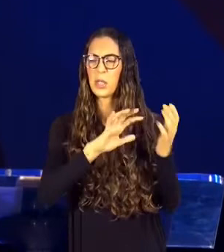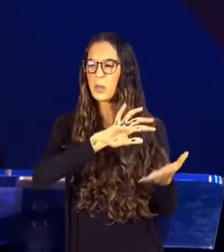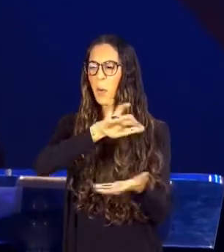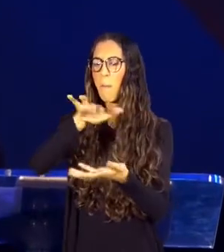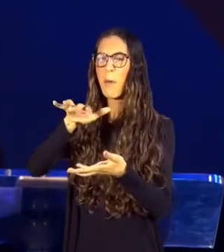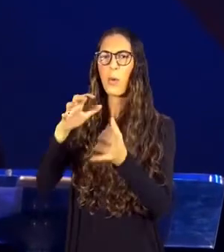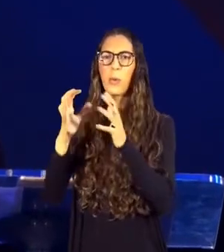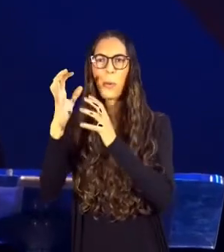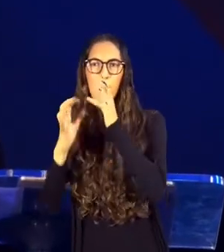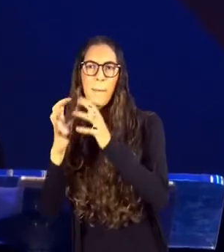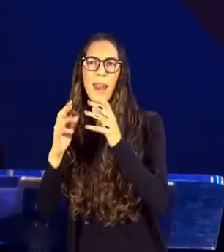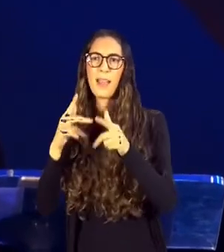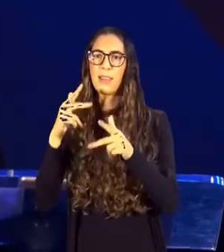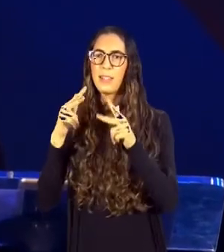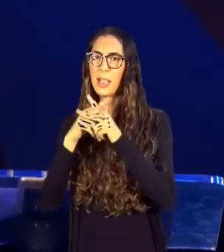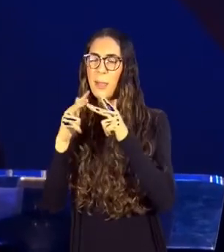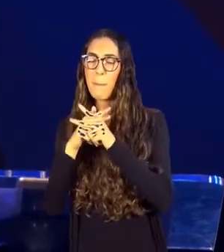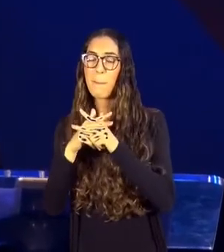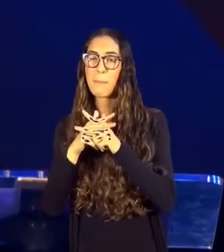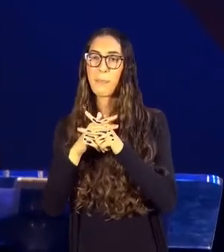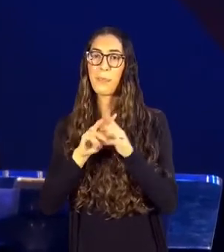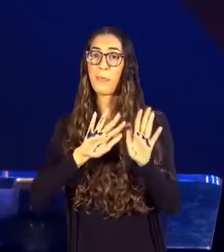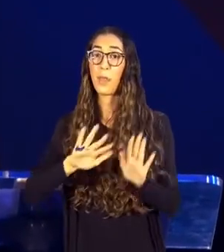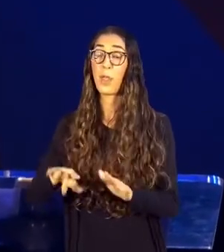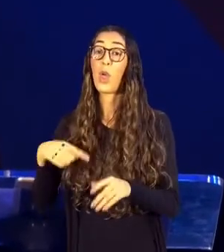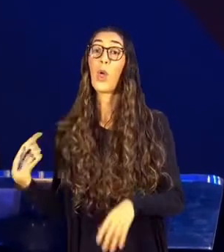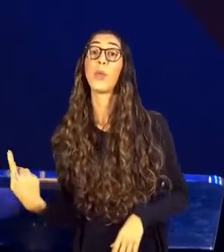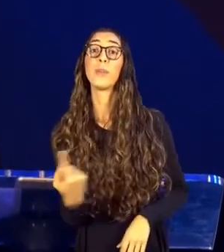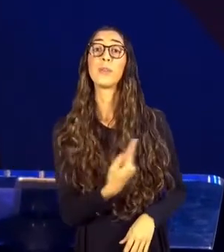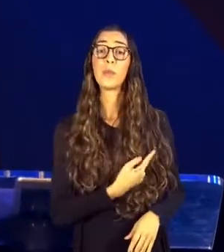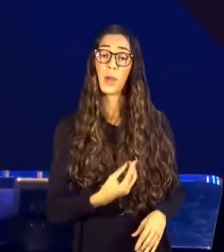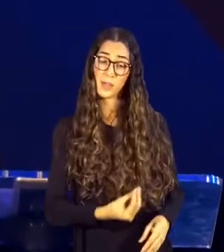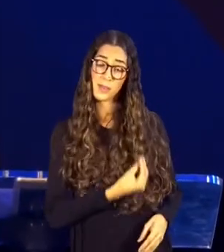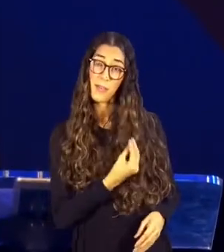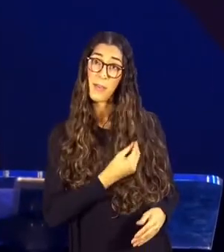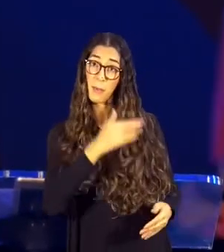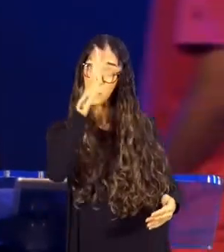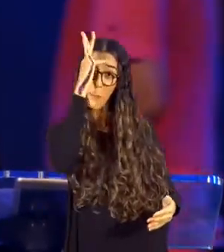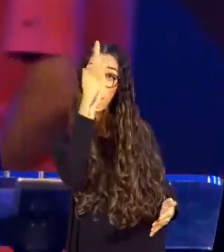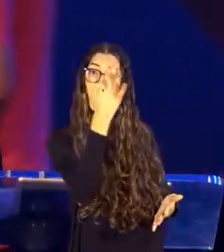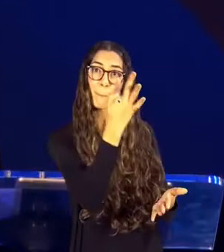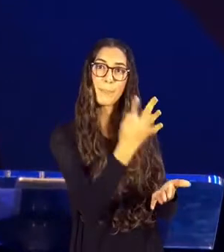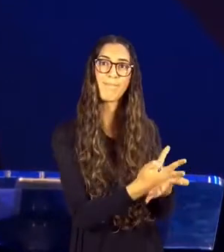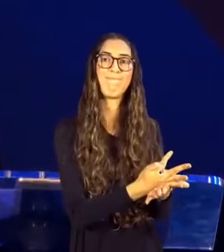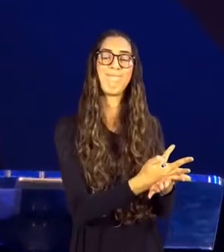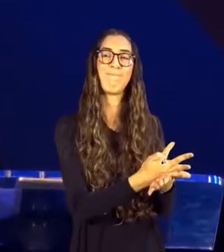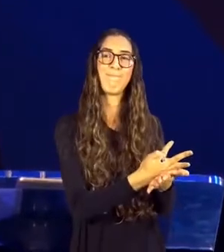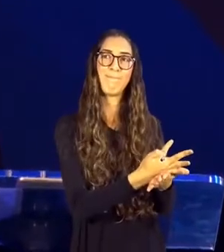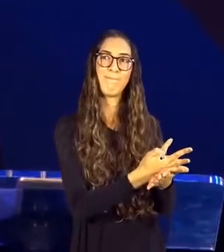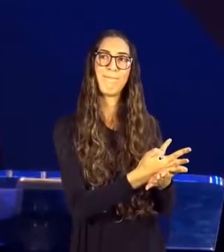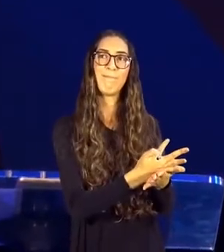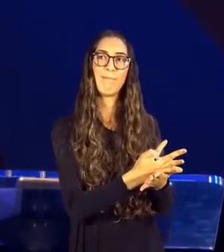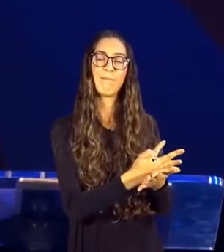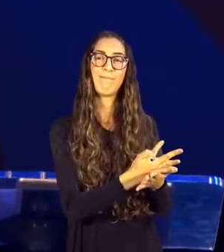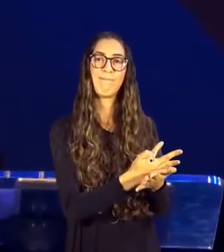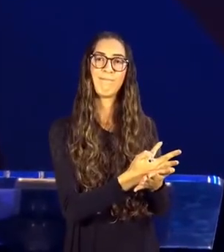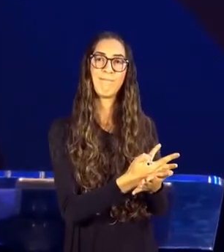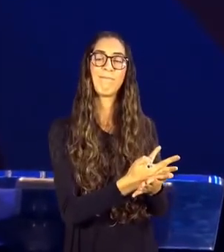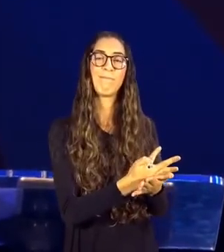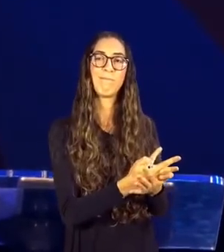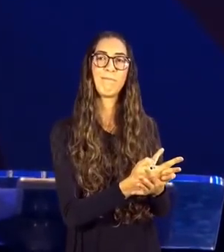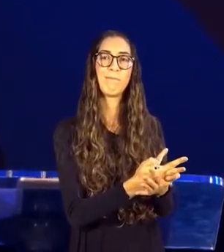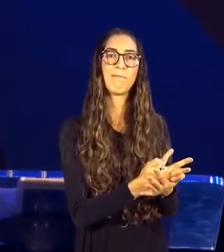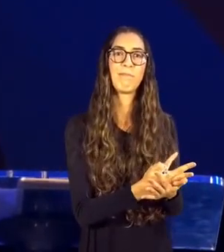fé, nós vivemos, não vivemos pelo que vemos, mas nós vivemos por fé. Nós não vivemos pelo que estamos